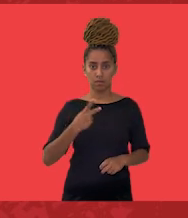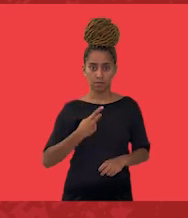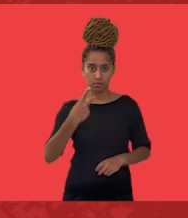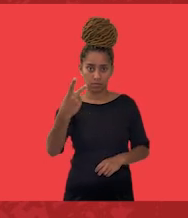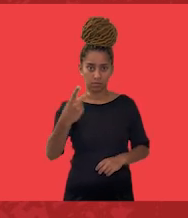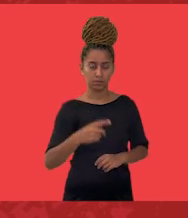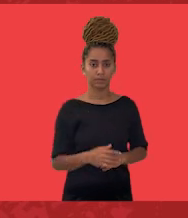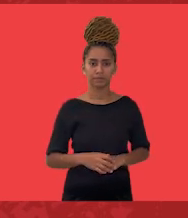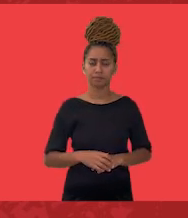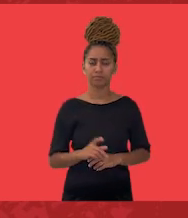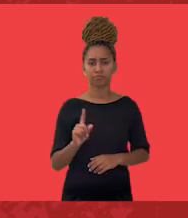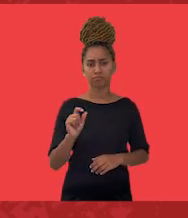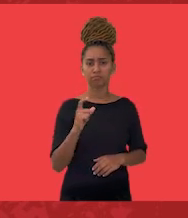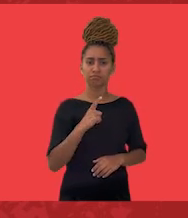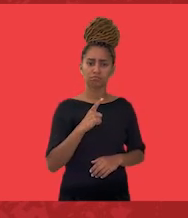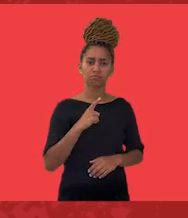1978.